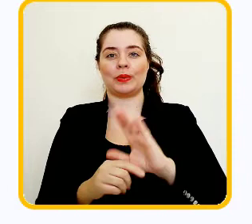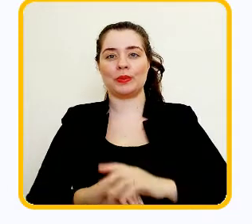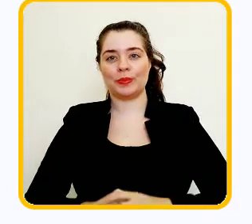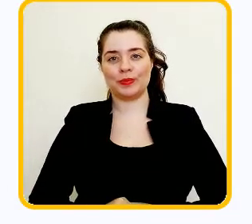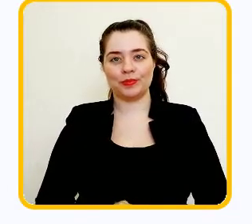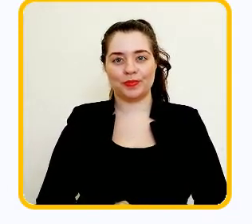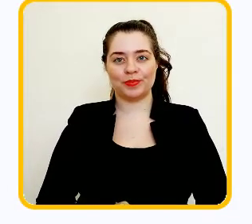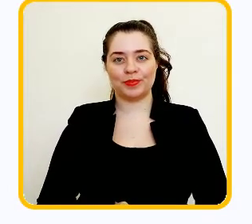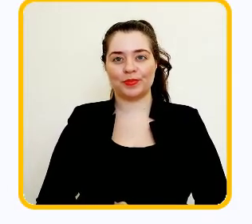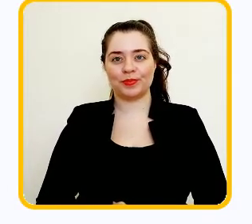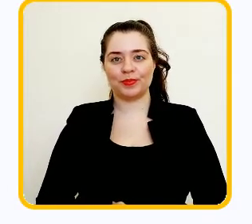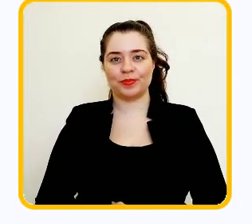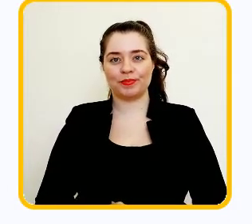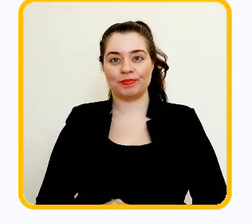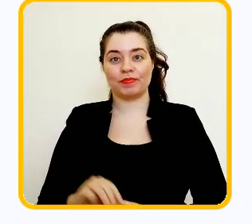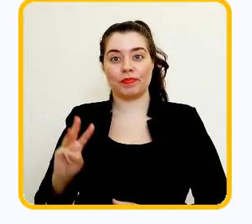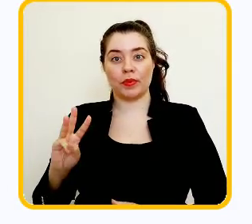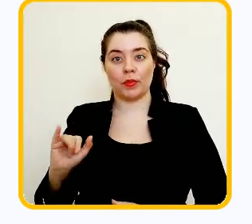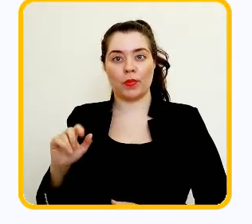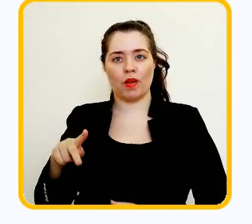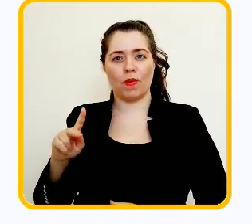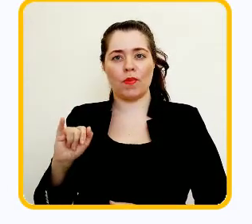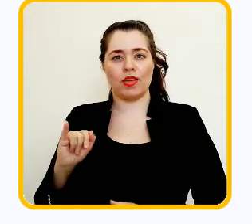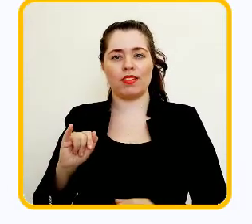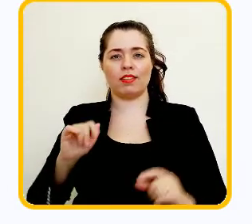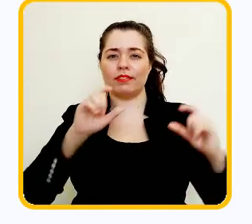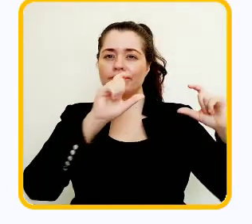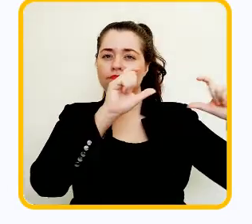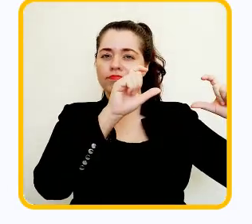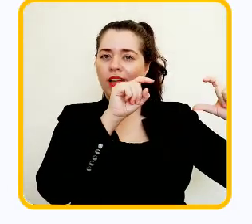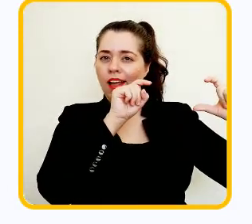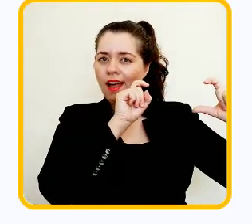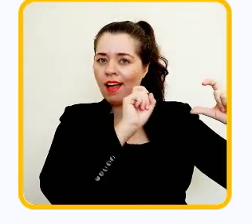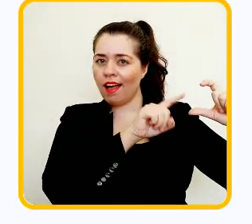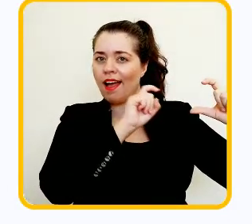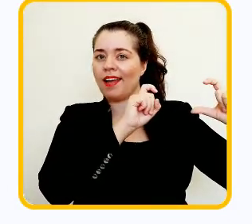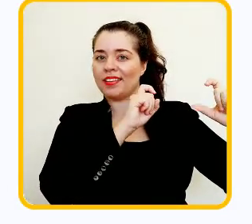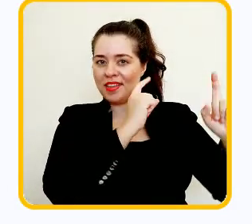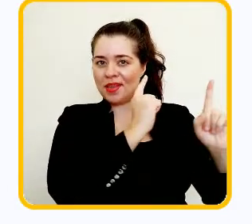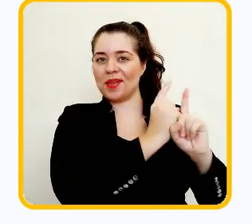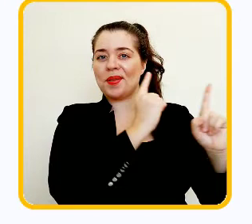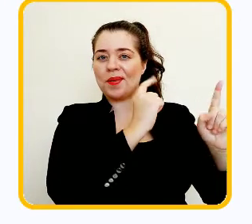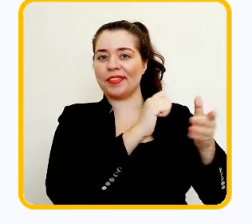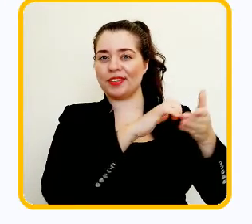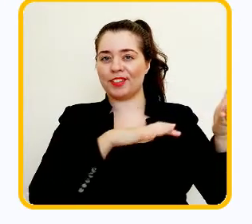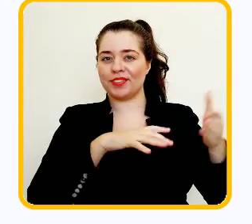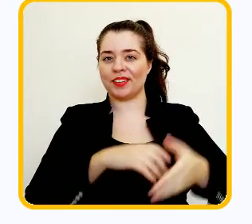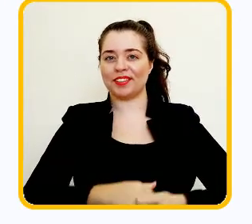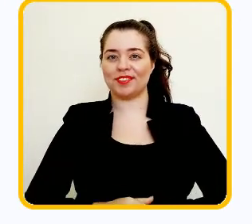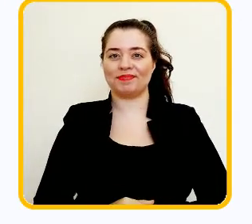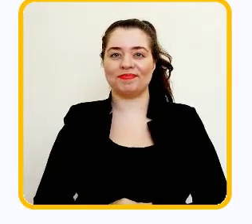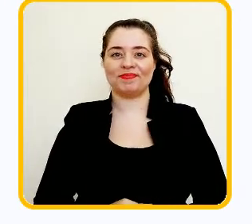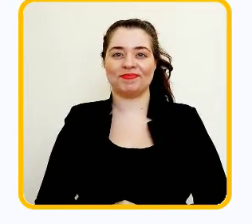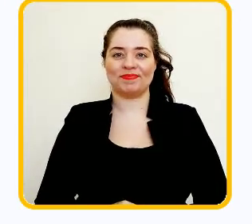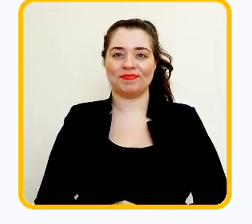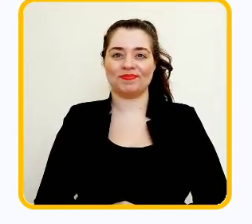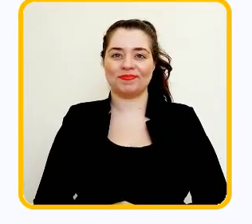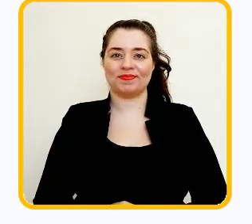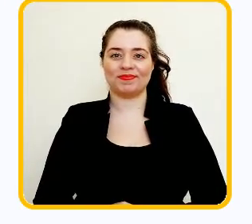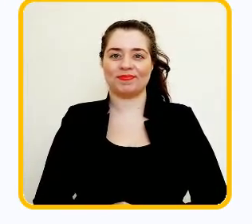nessa demonstração. A Wiki é reconhecida por esse ícone, então clique na atividade quando você